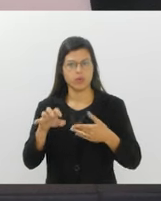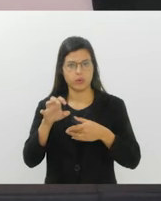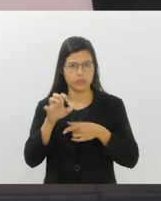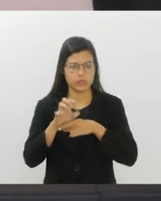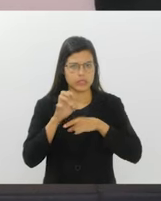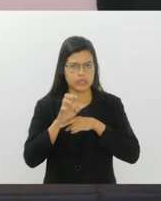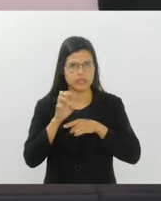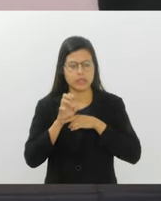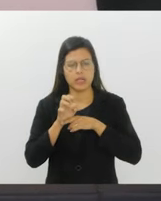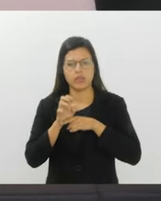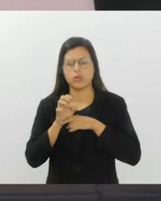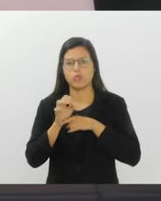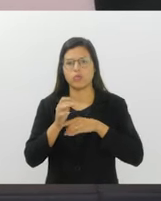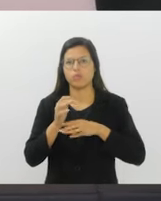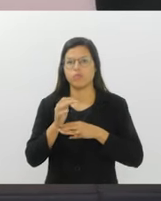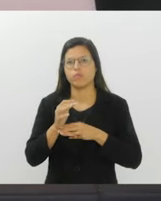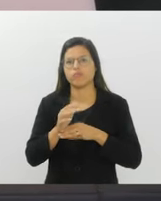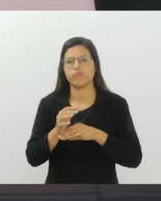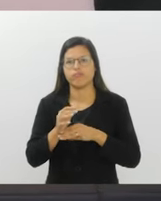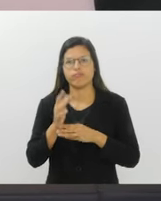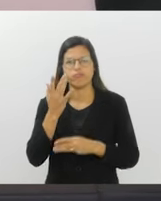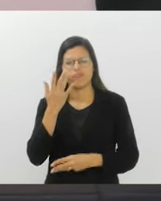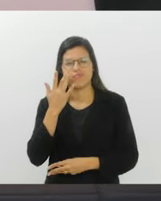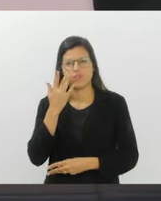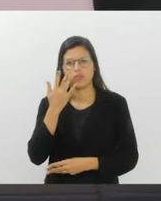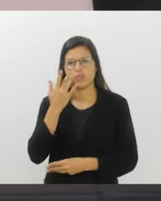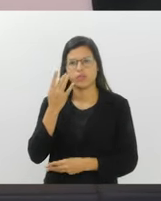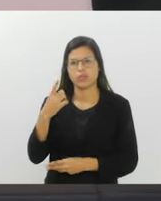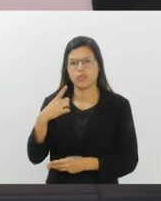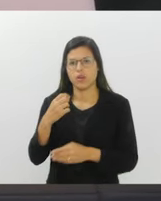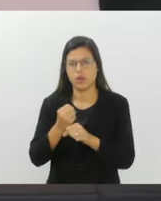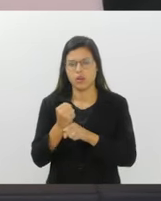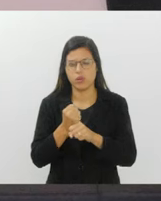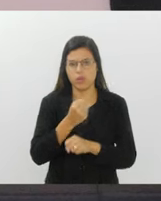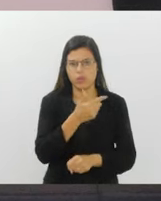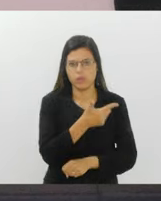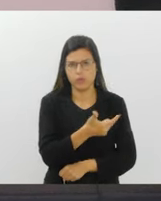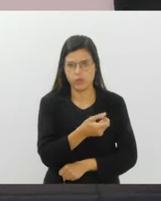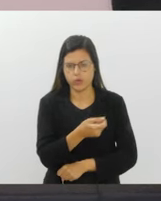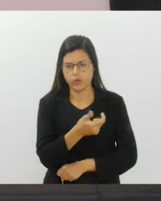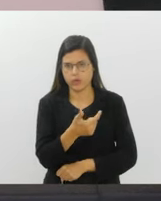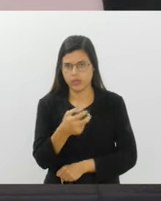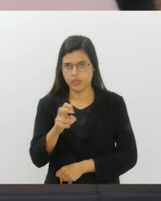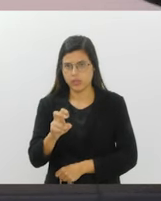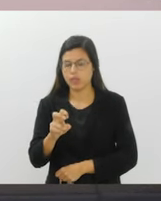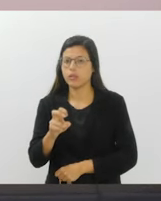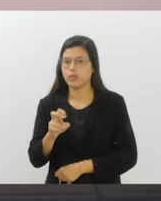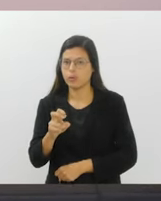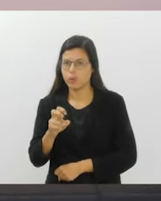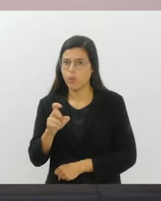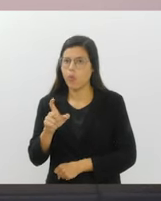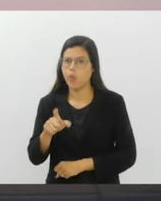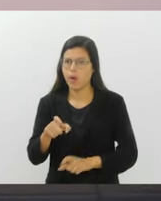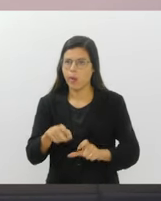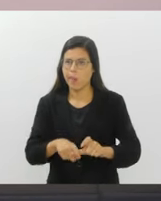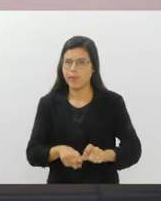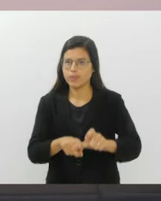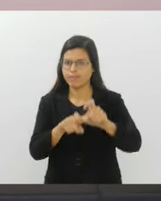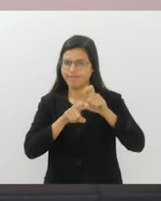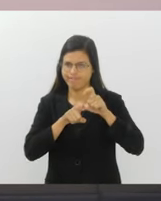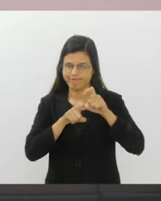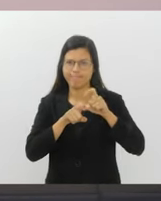de 2025 é um rombo nas contas públicas, que popularmente chama-se